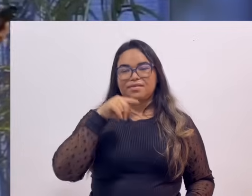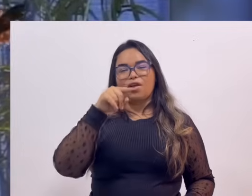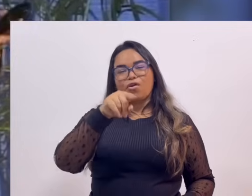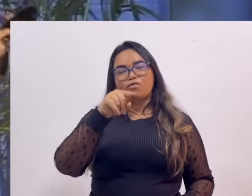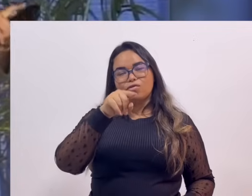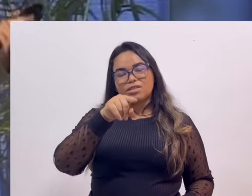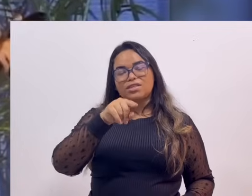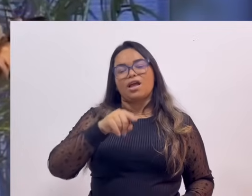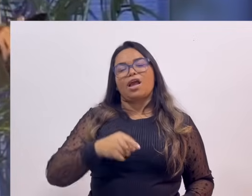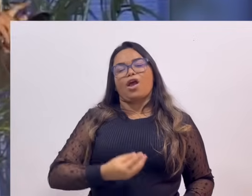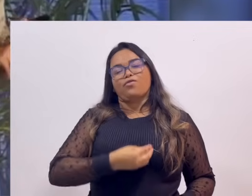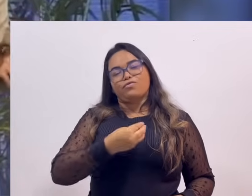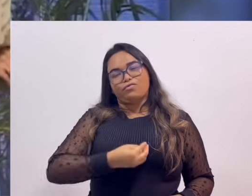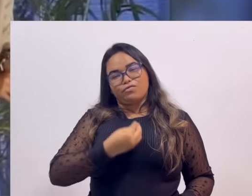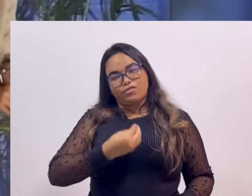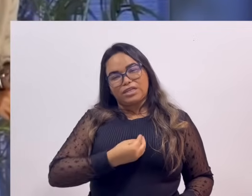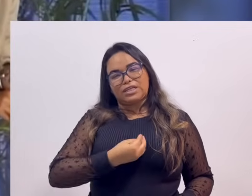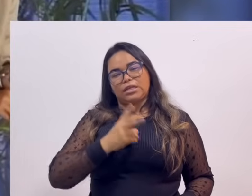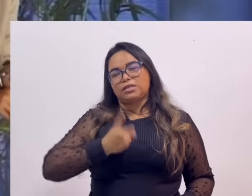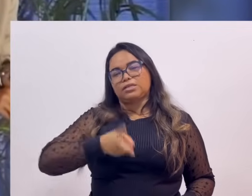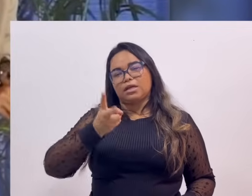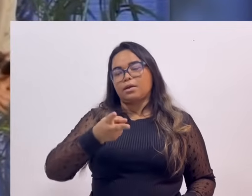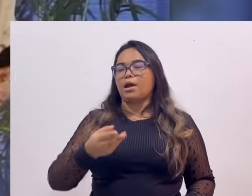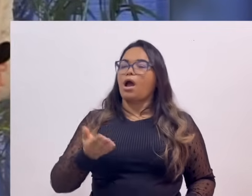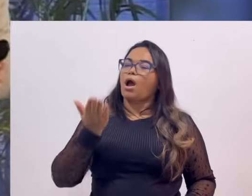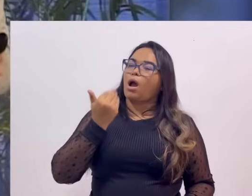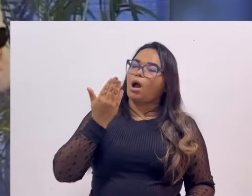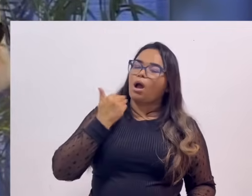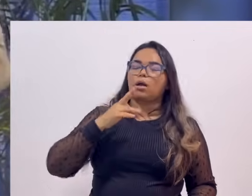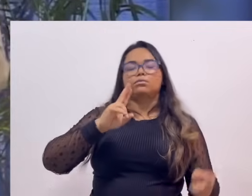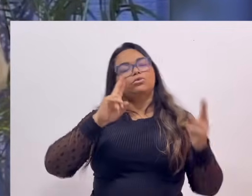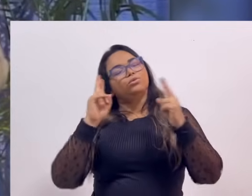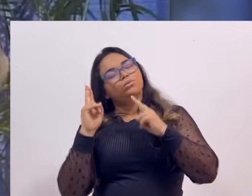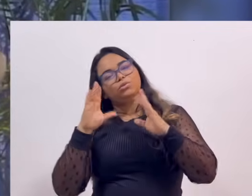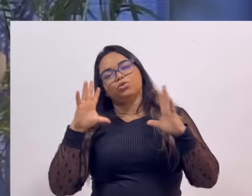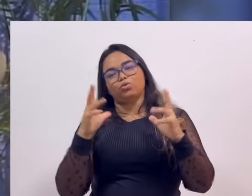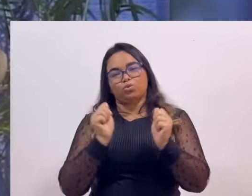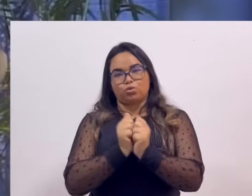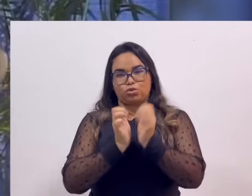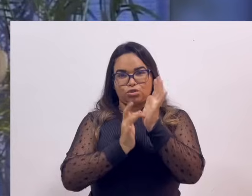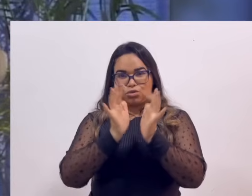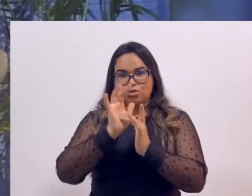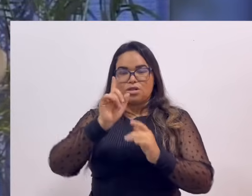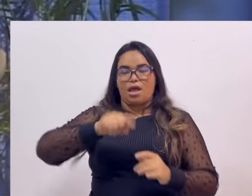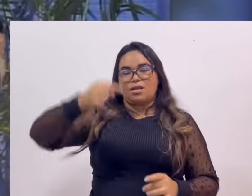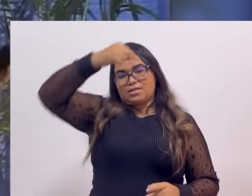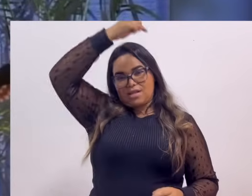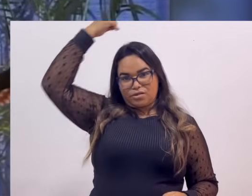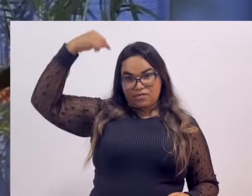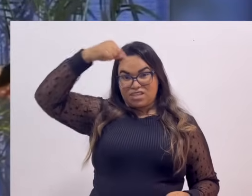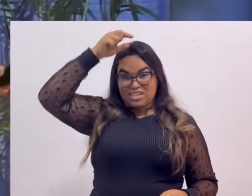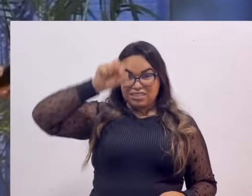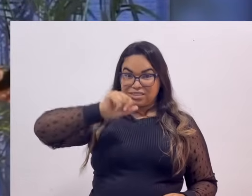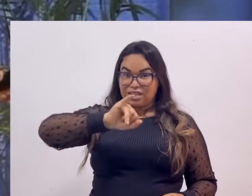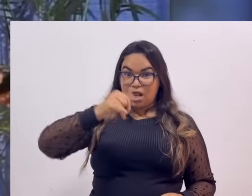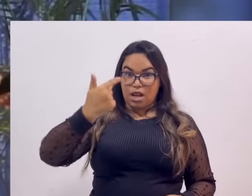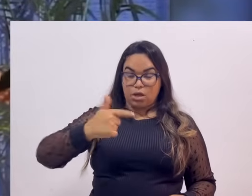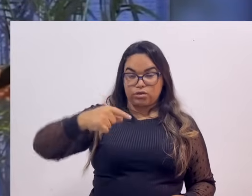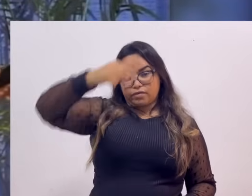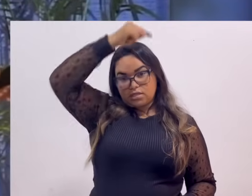come dorme bebe e anda com ele e isso se chama santificação e a Bíblia diz que sem